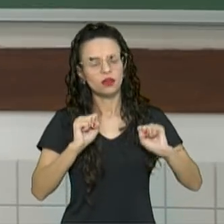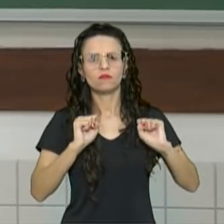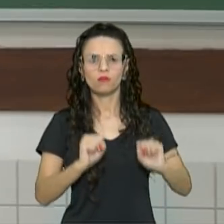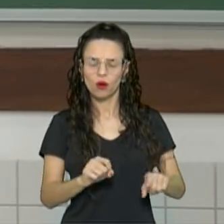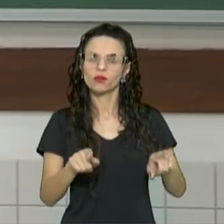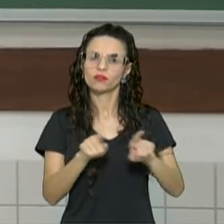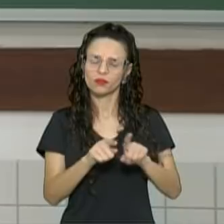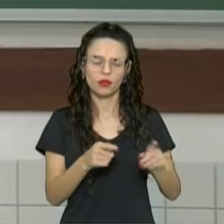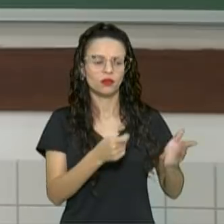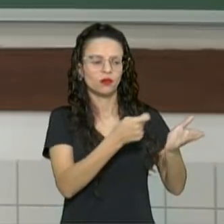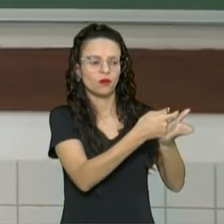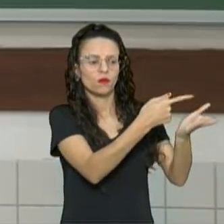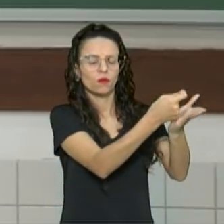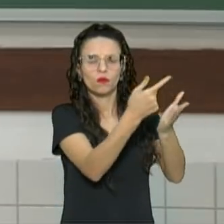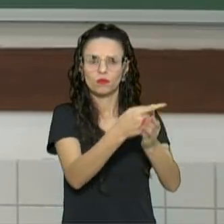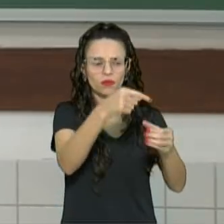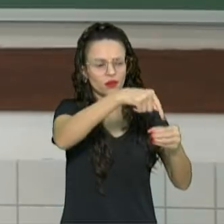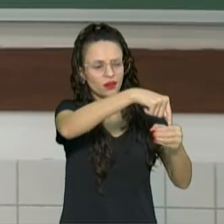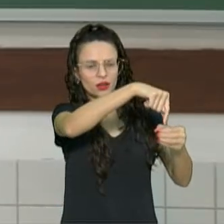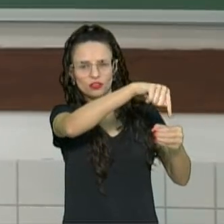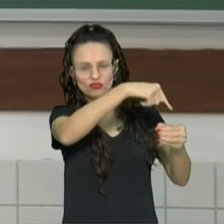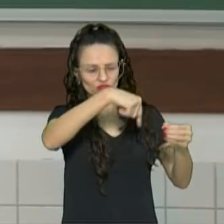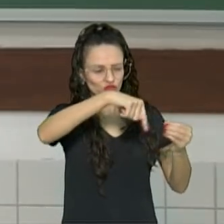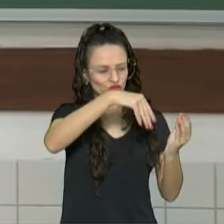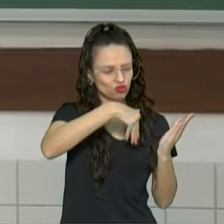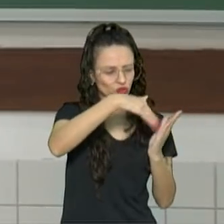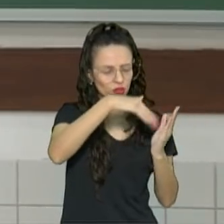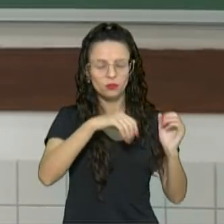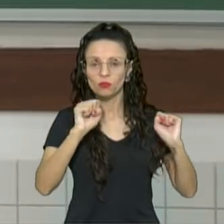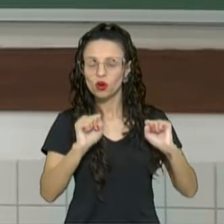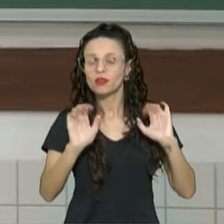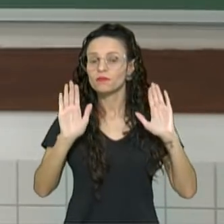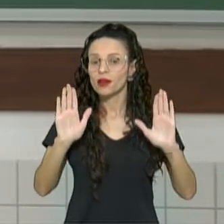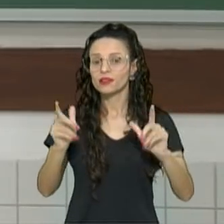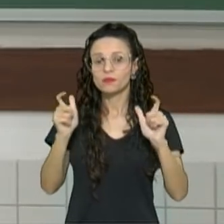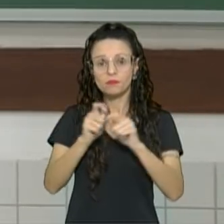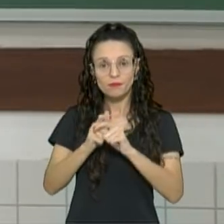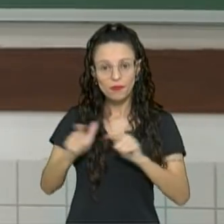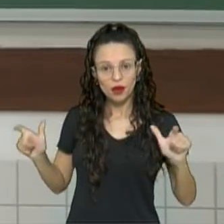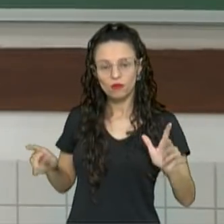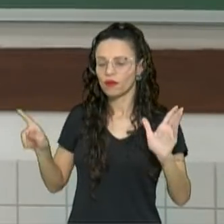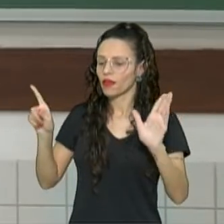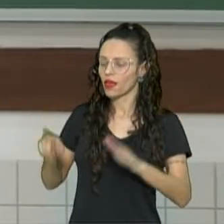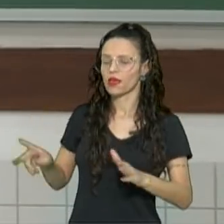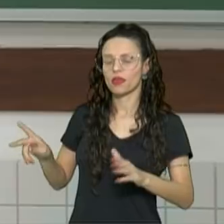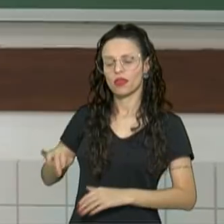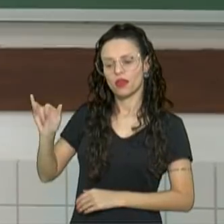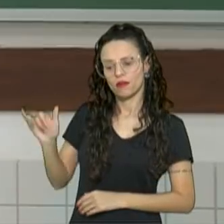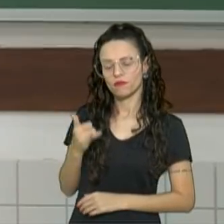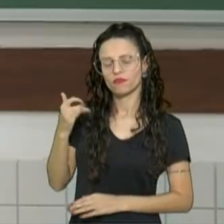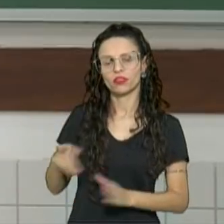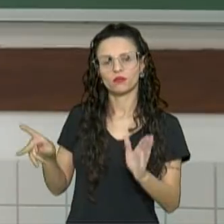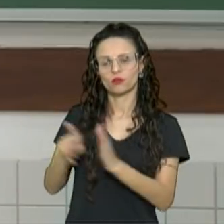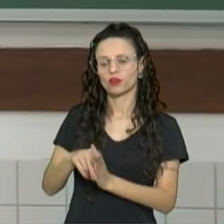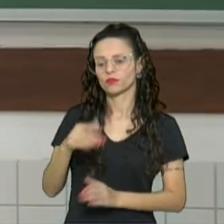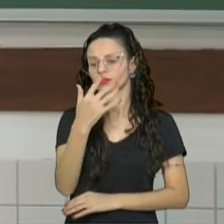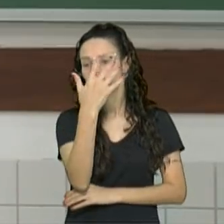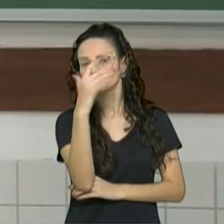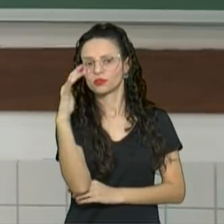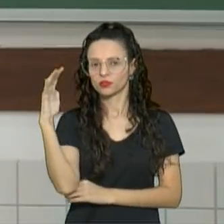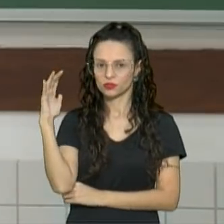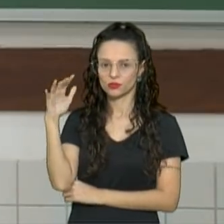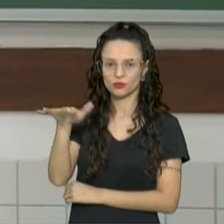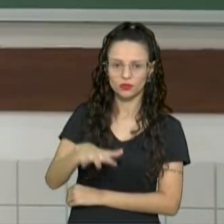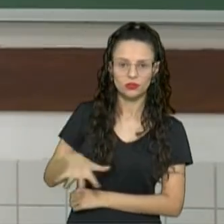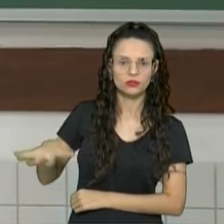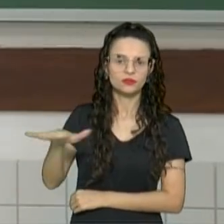ter também a utilização de tintas artificiais, né? Mas na maioria dos casos são utilizadas as tintas encontradas na